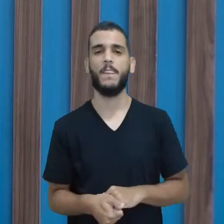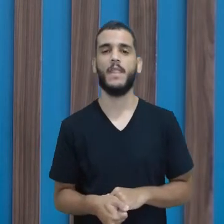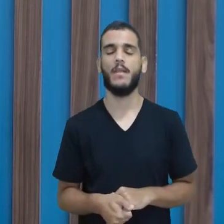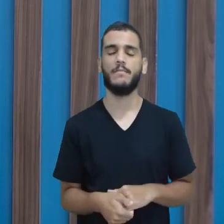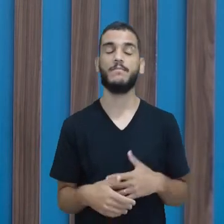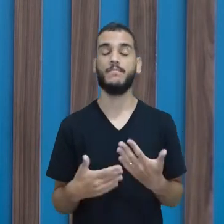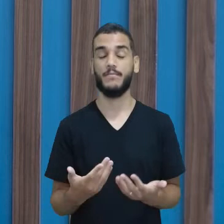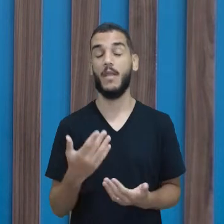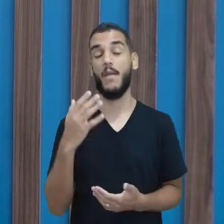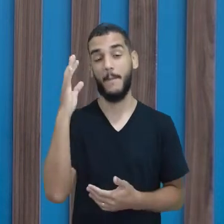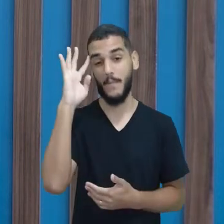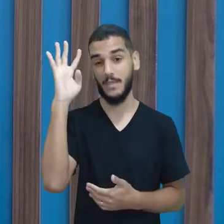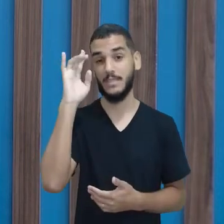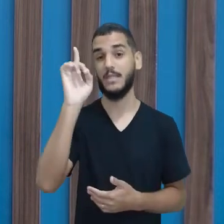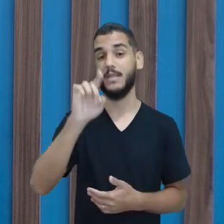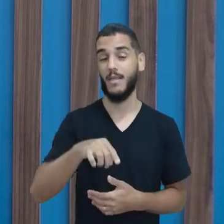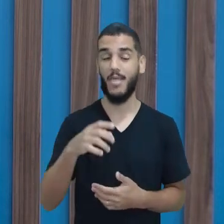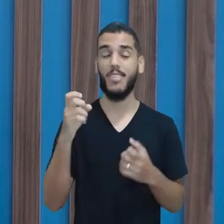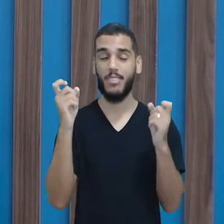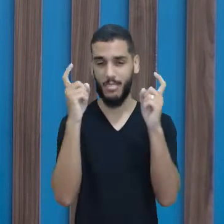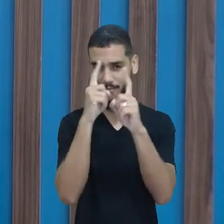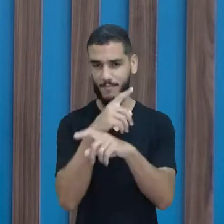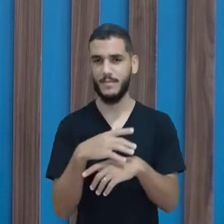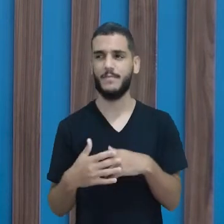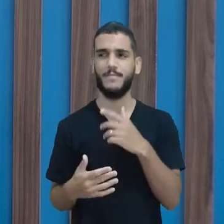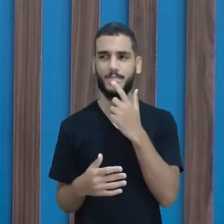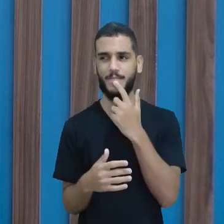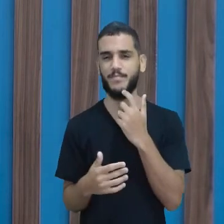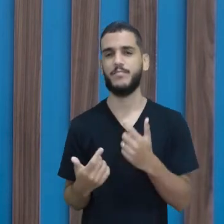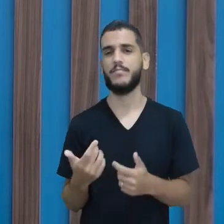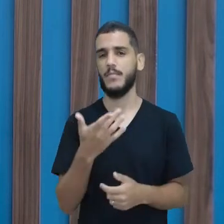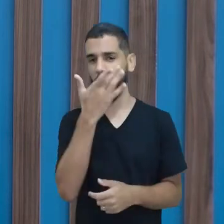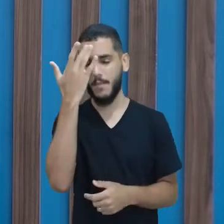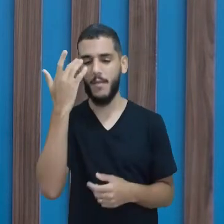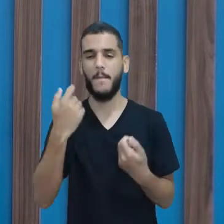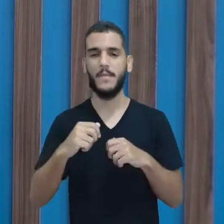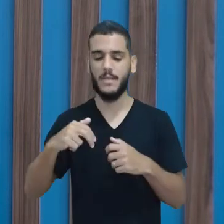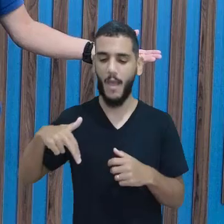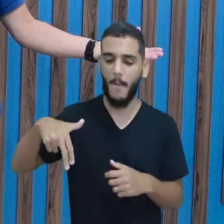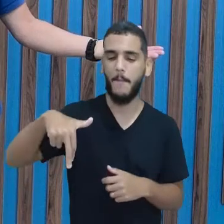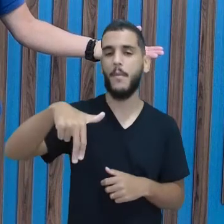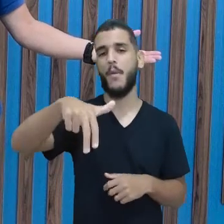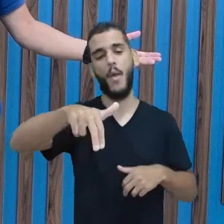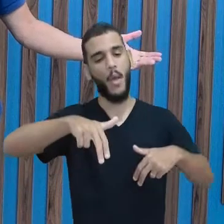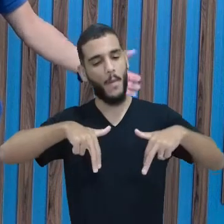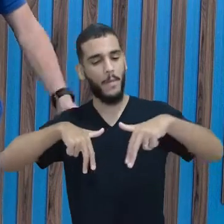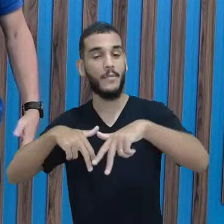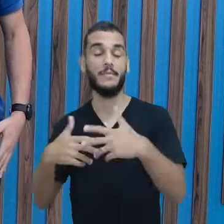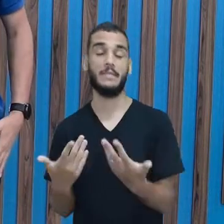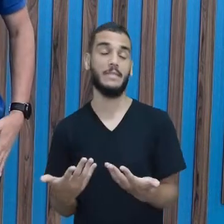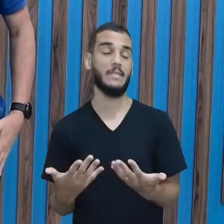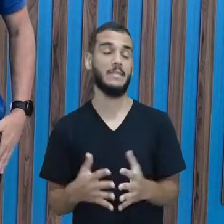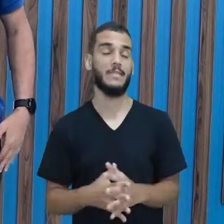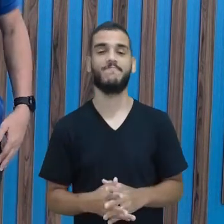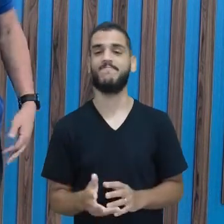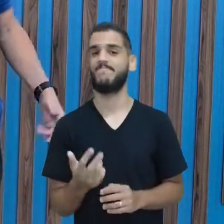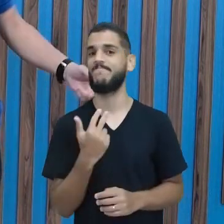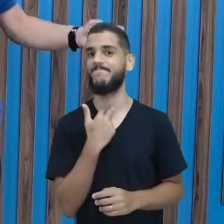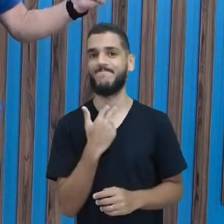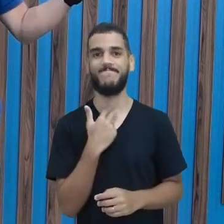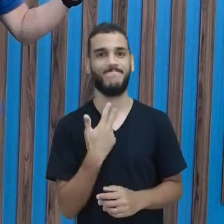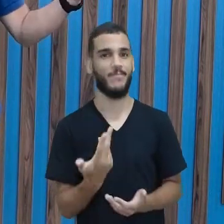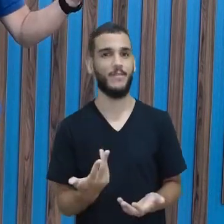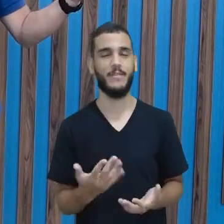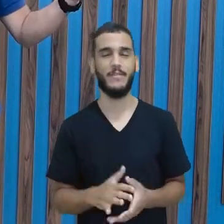vendo? Imagine. Pois é. Né? Então, você tem que ir a pé para algum lugar, ou não sei. Pois é. Né? Você vai Enfim. comprar uma garrafa de água ali, Não,